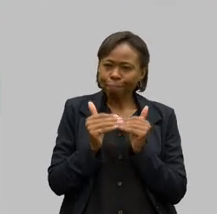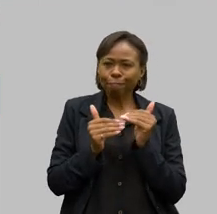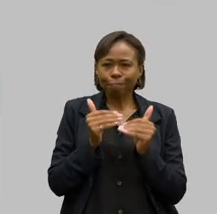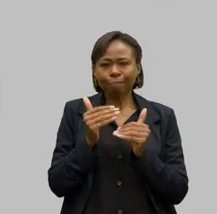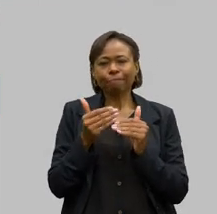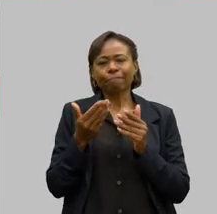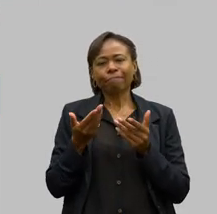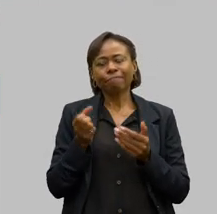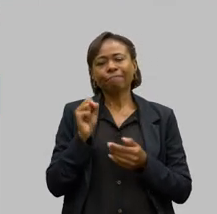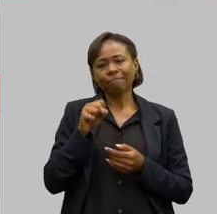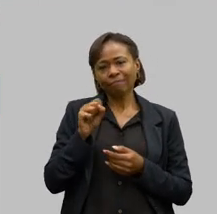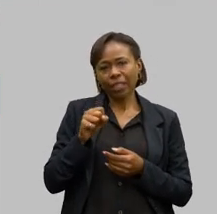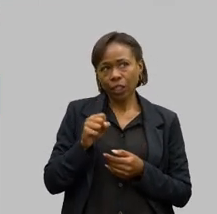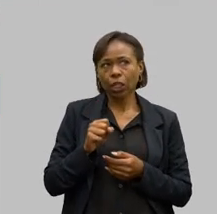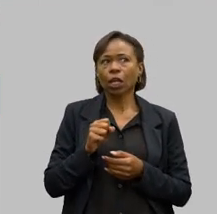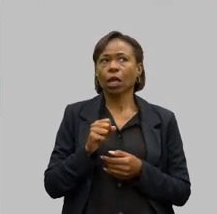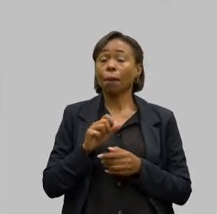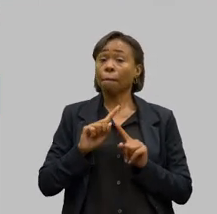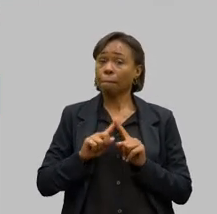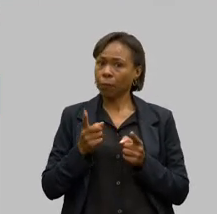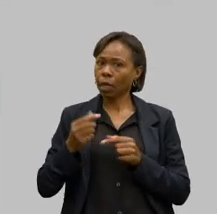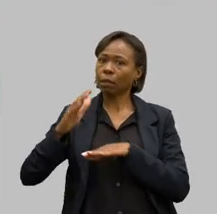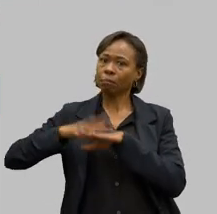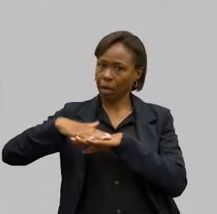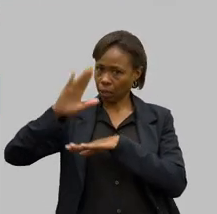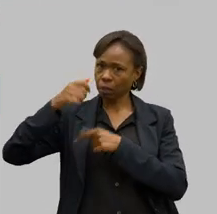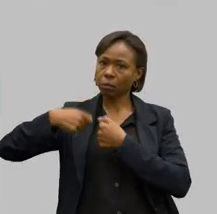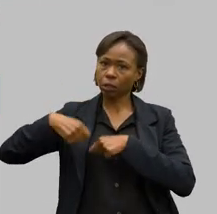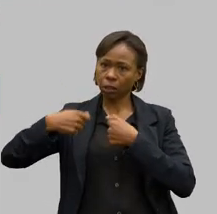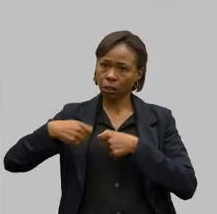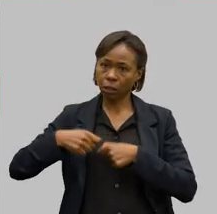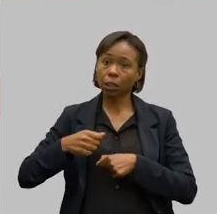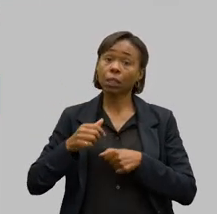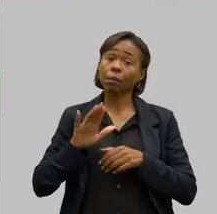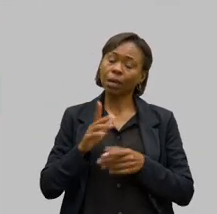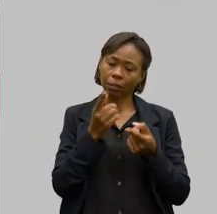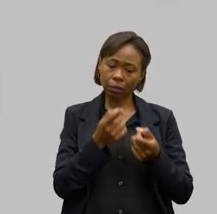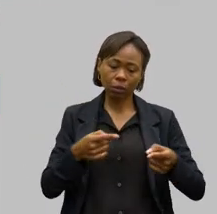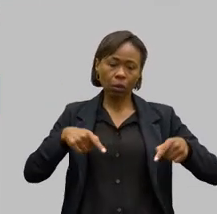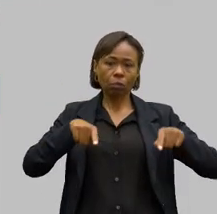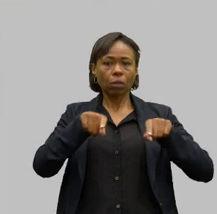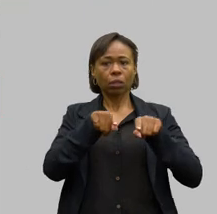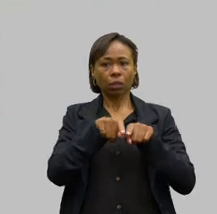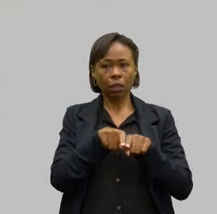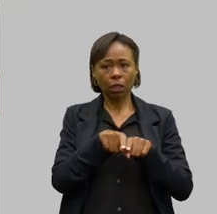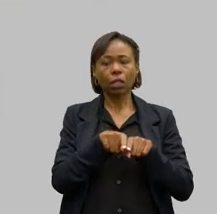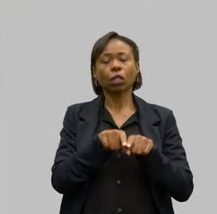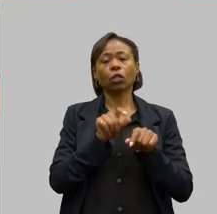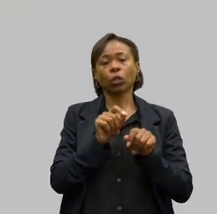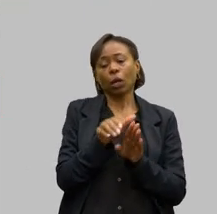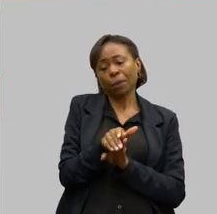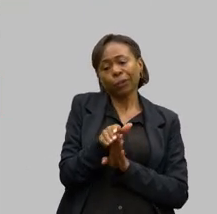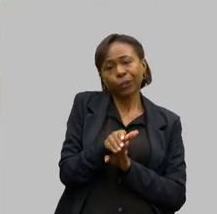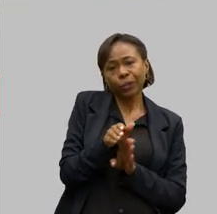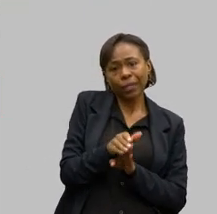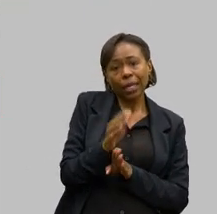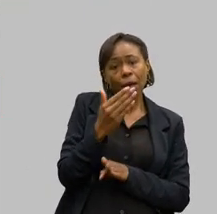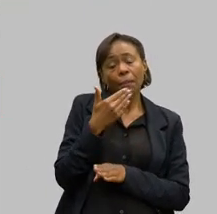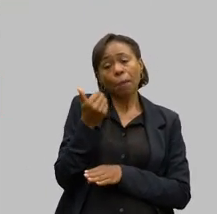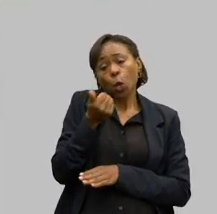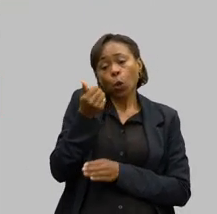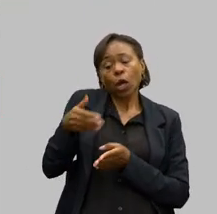suficiente, precisamos de evoluir mais, mas agora é com essa parceria de uma consultoria para melhorar as rotas e podemos